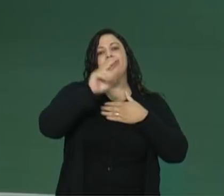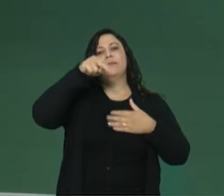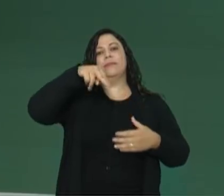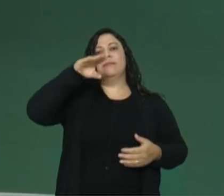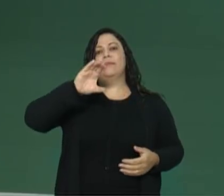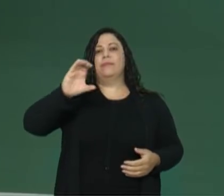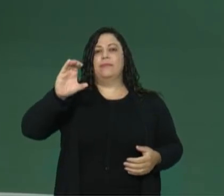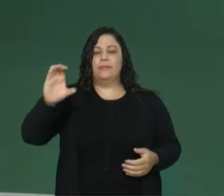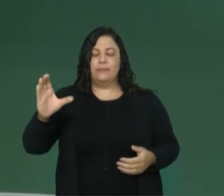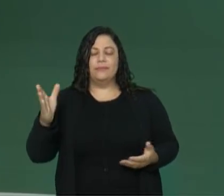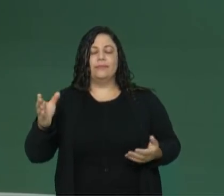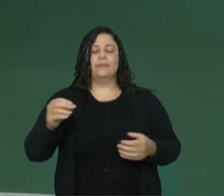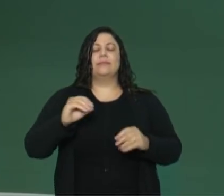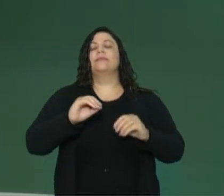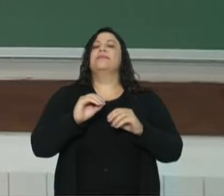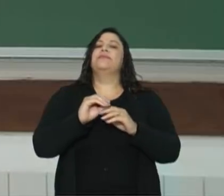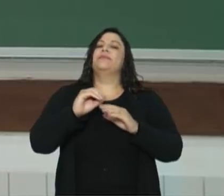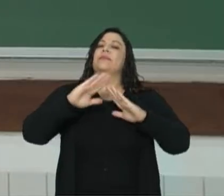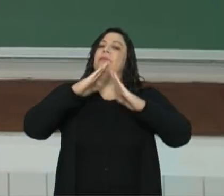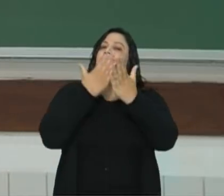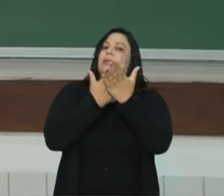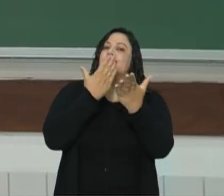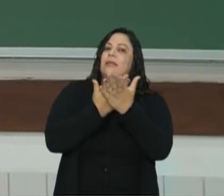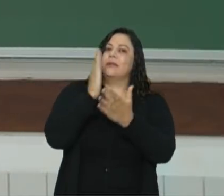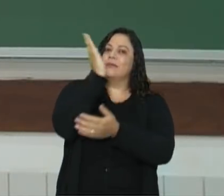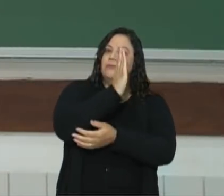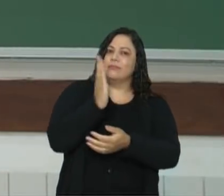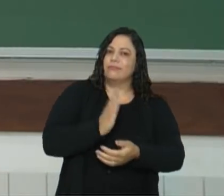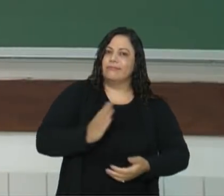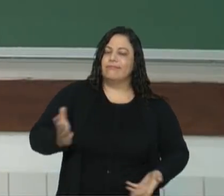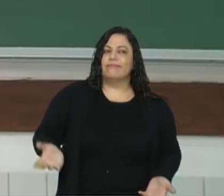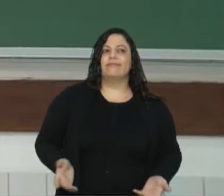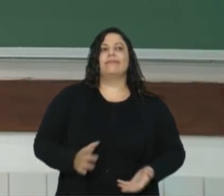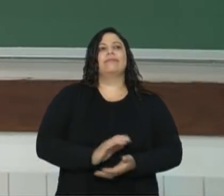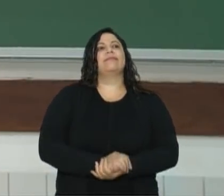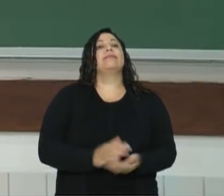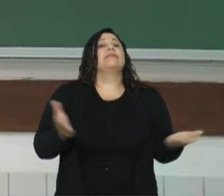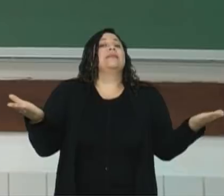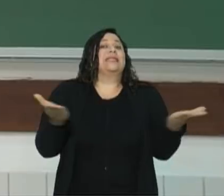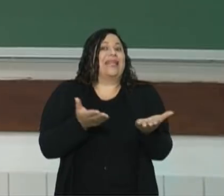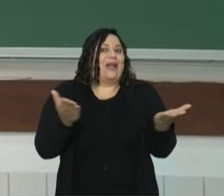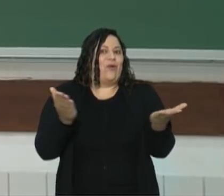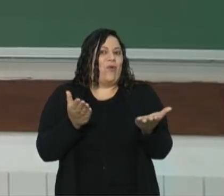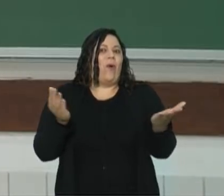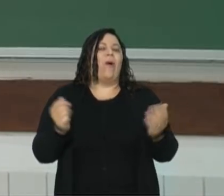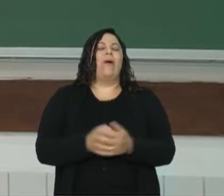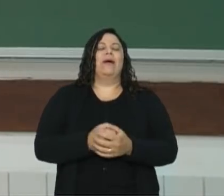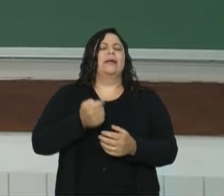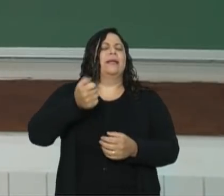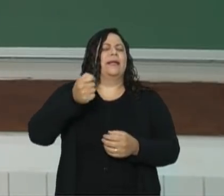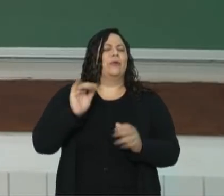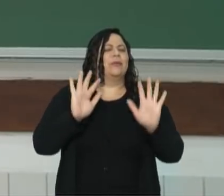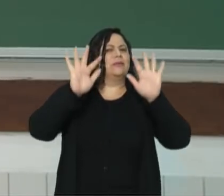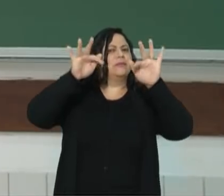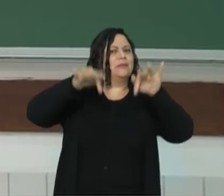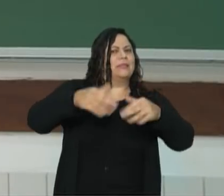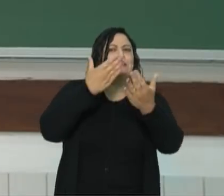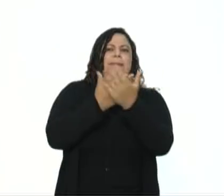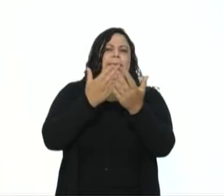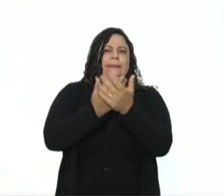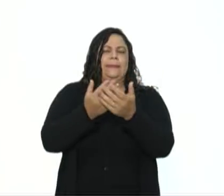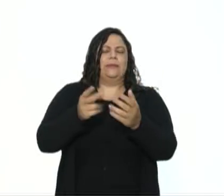escolas brasileiras, ok? Exercício 4, a gente está fechando a nossa aula, tá bom? Vamos continuar aí